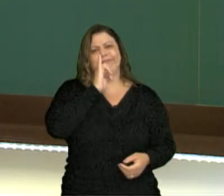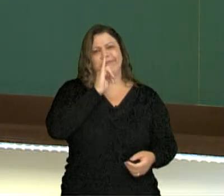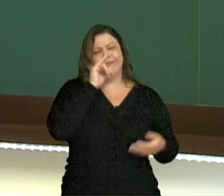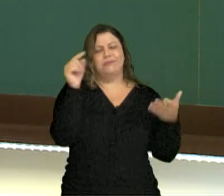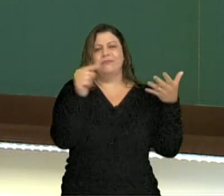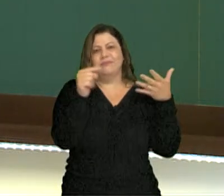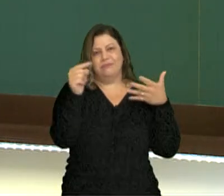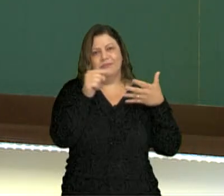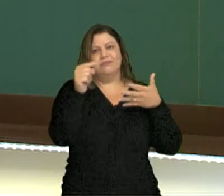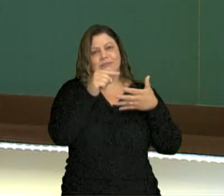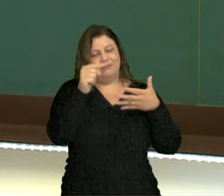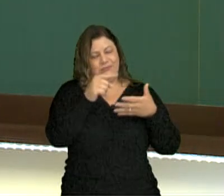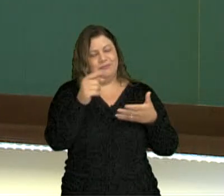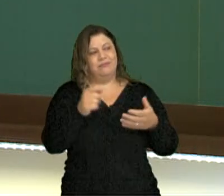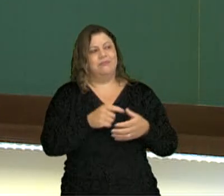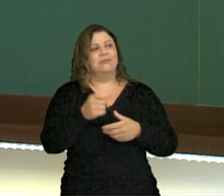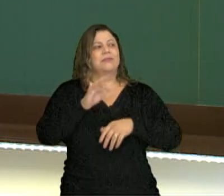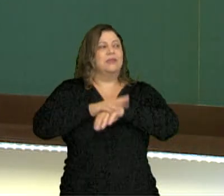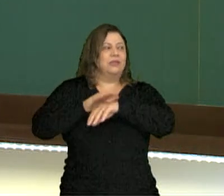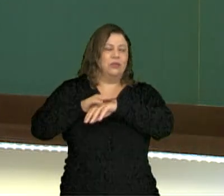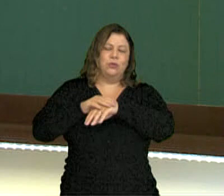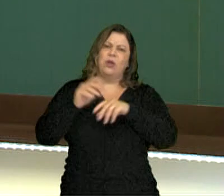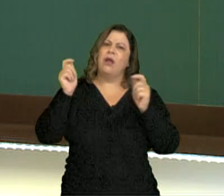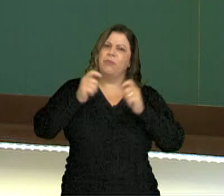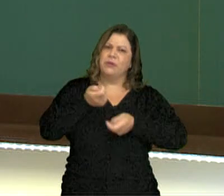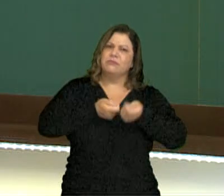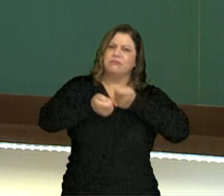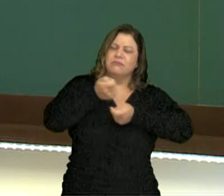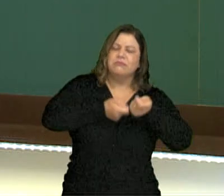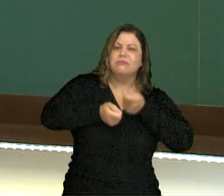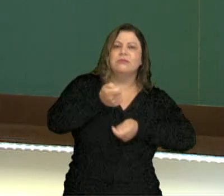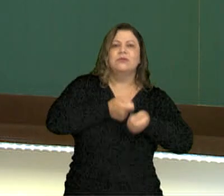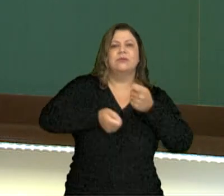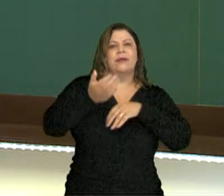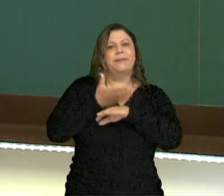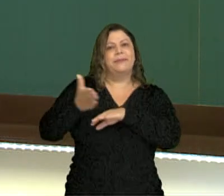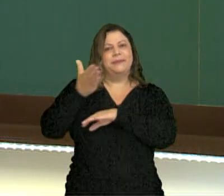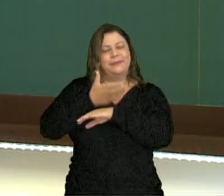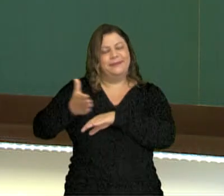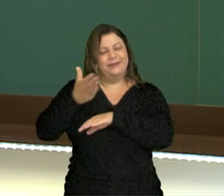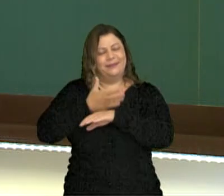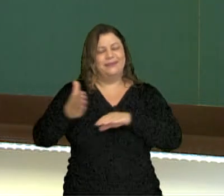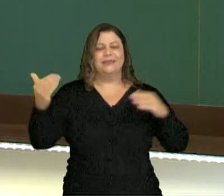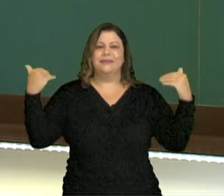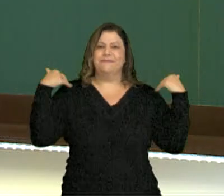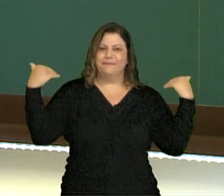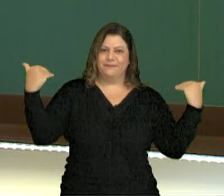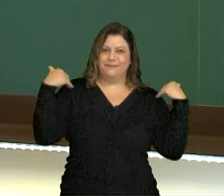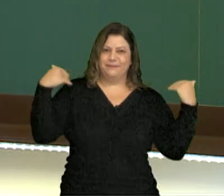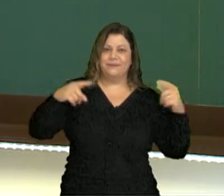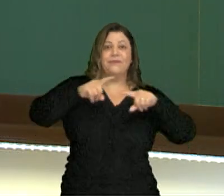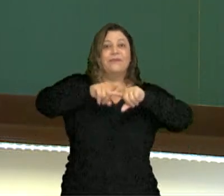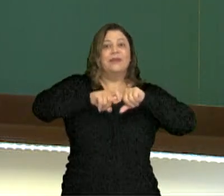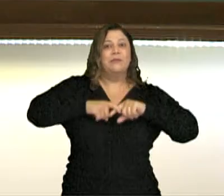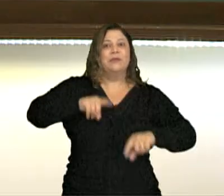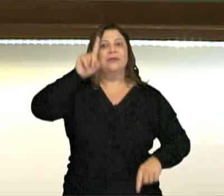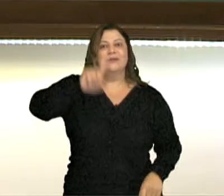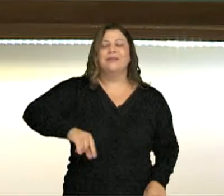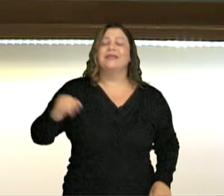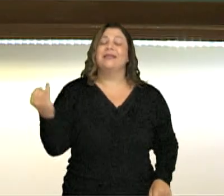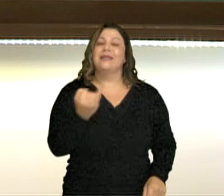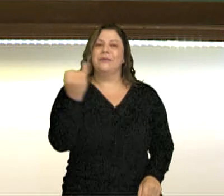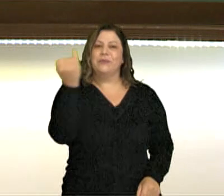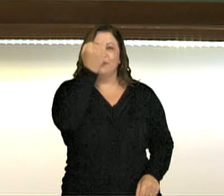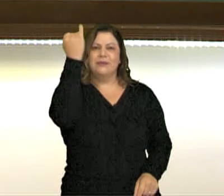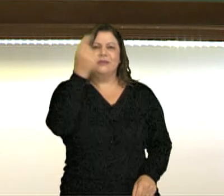doenças que elas podem ser controladas com a prática regular de atividade física. Por isso que é importante, não só para eu me